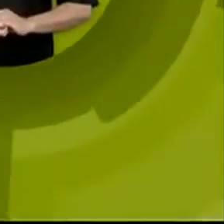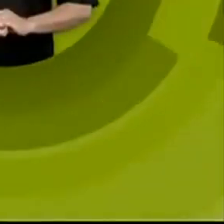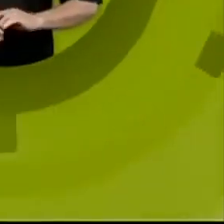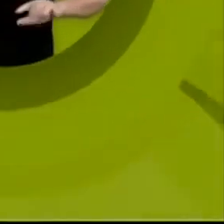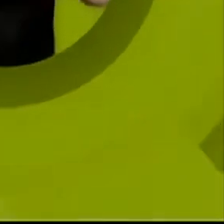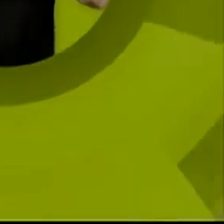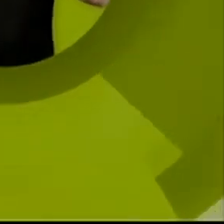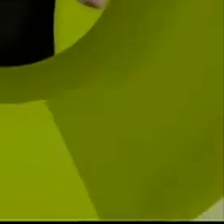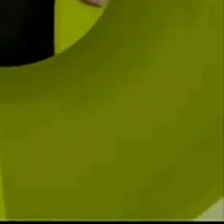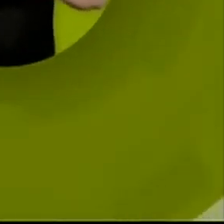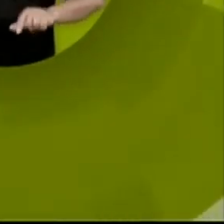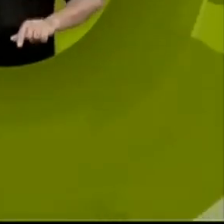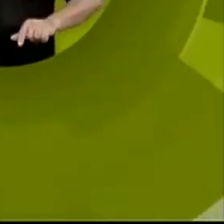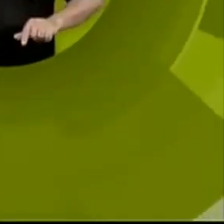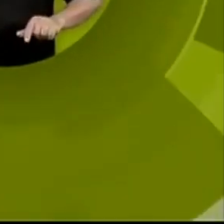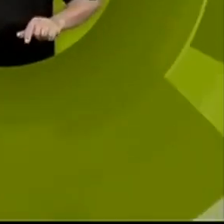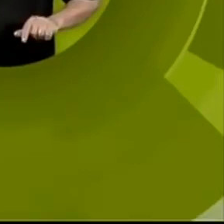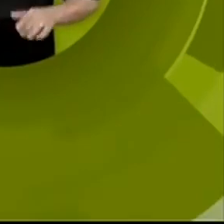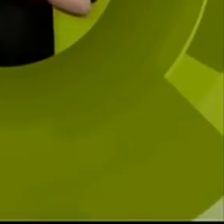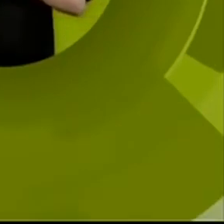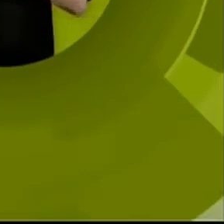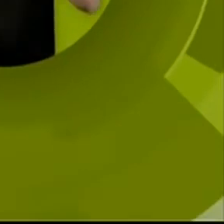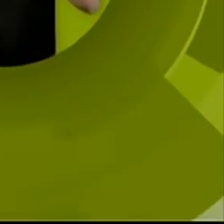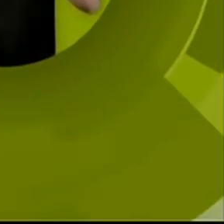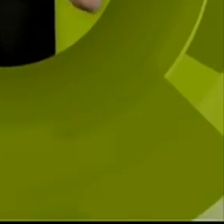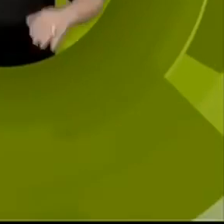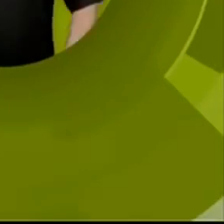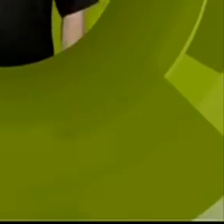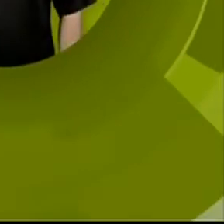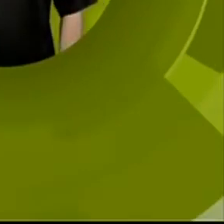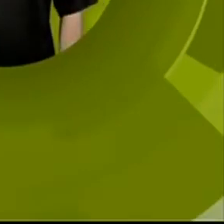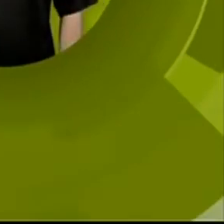O programa a seguir é livre para todos os públicos.